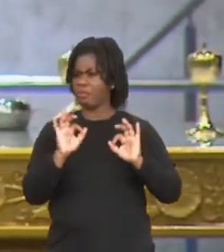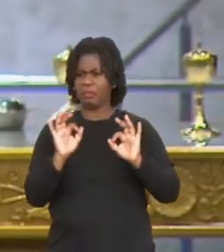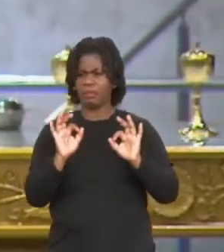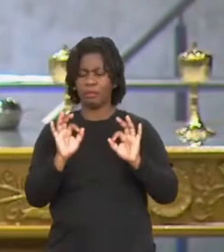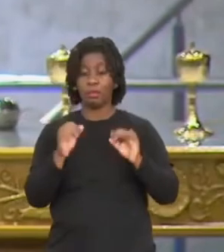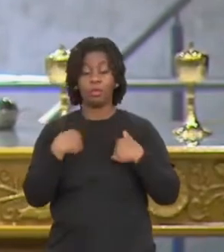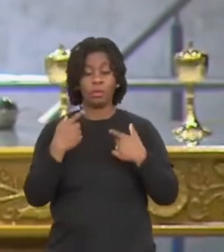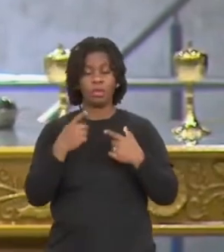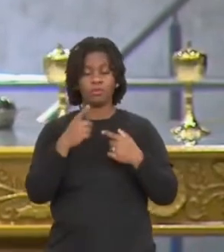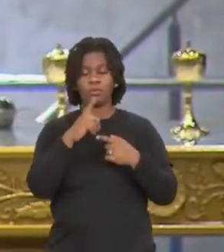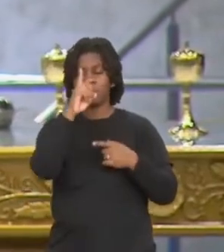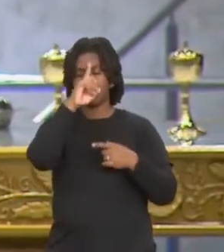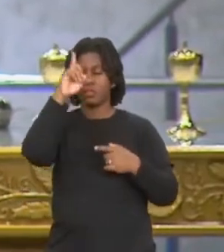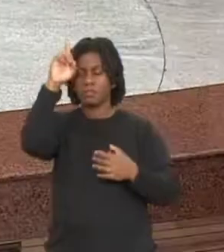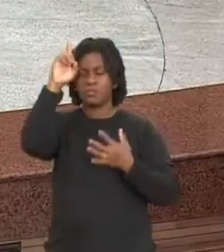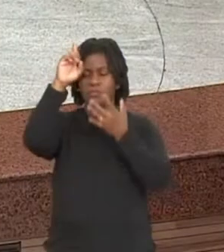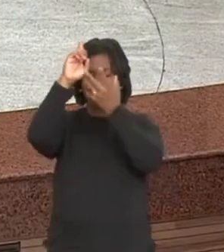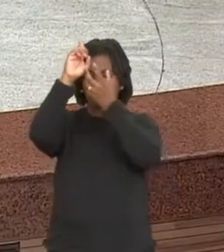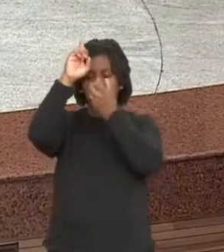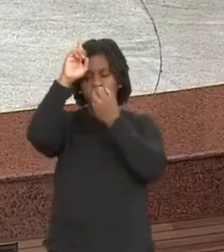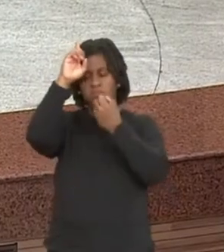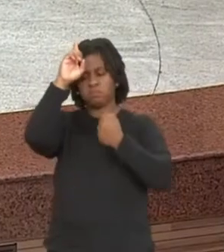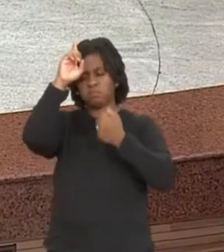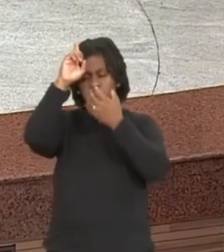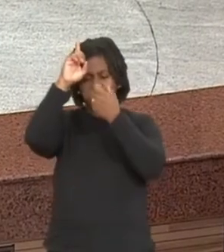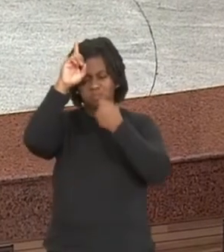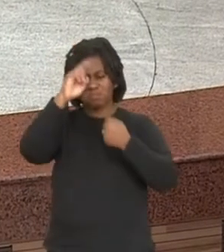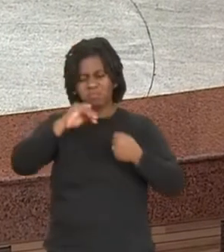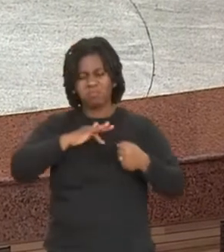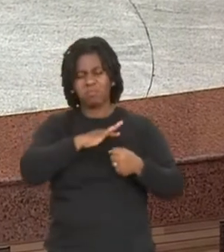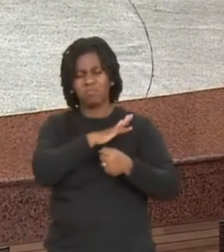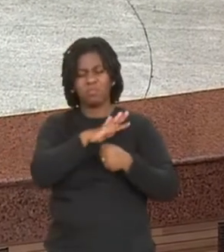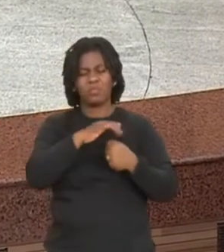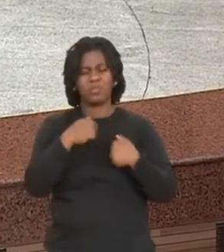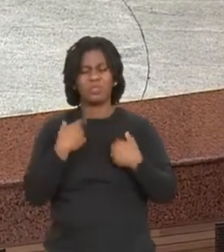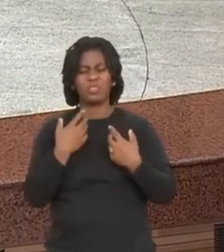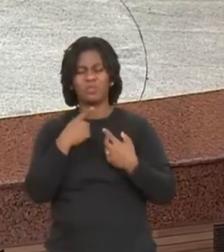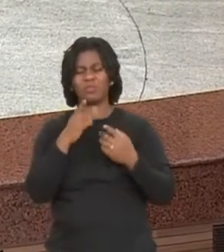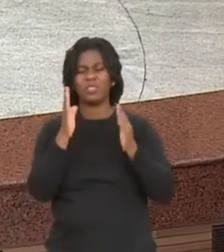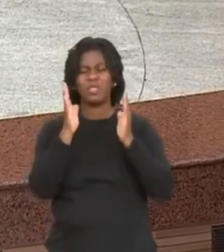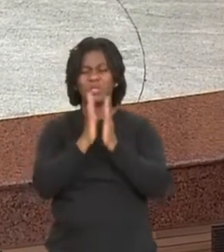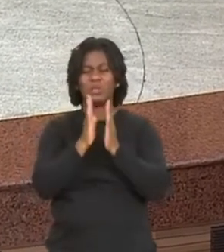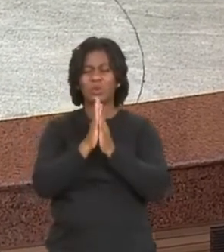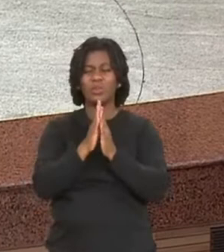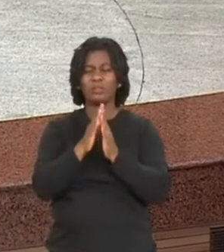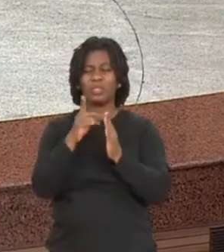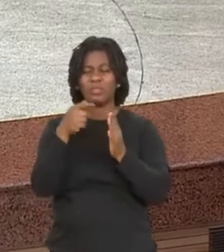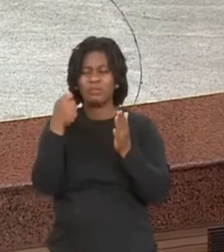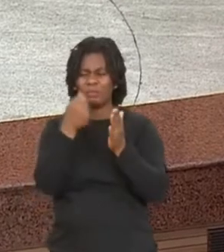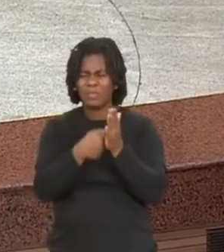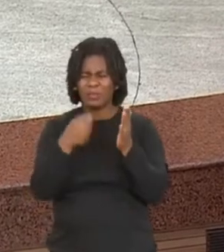quero que você busque hoje. Hoje eu quero que você ore como você nunca orou. Você vai lutar com teu Deus,